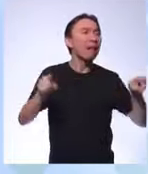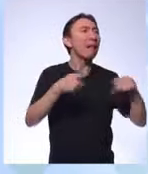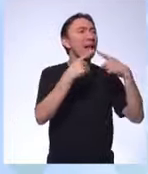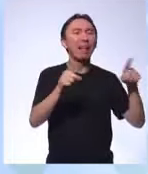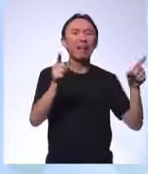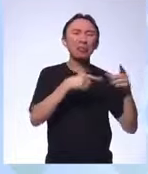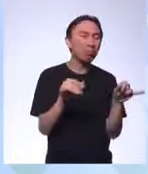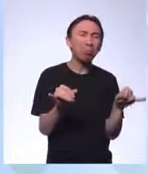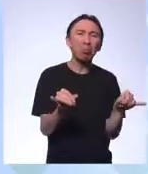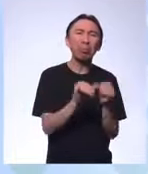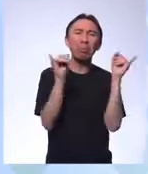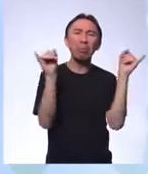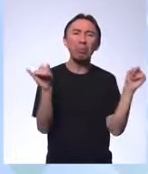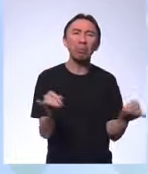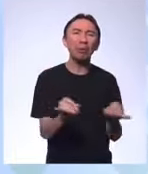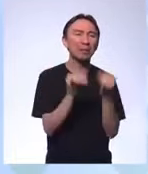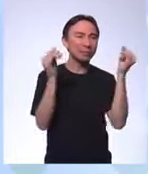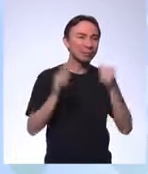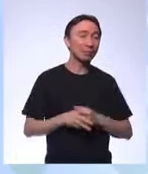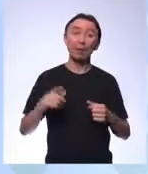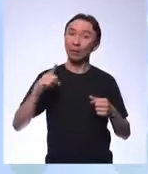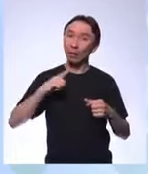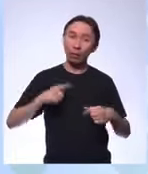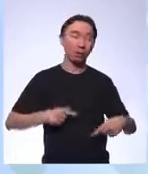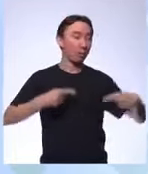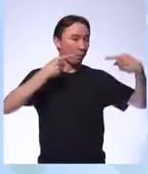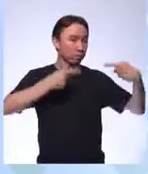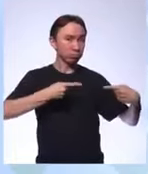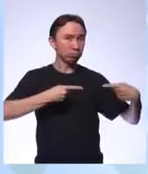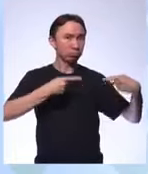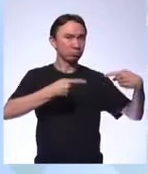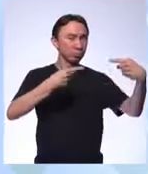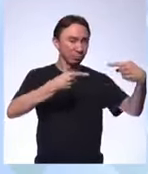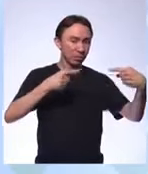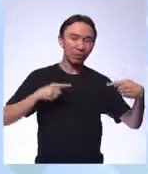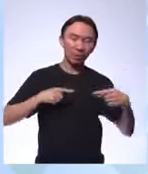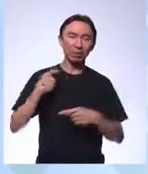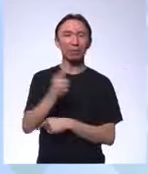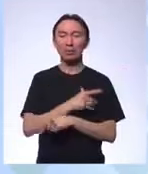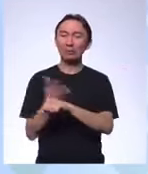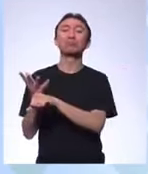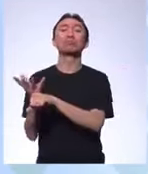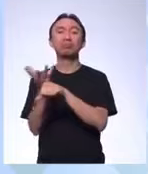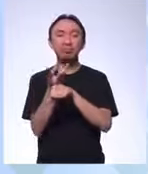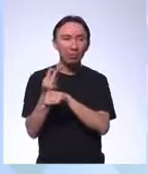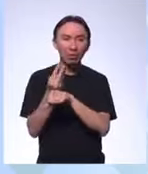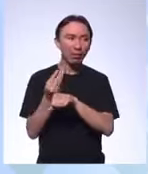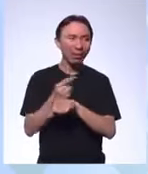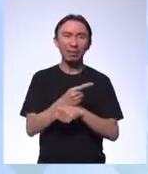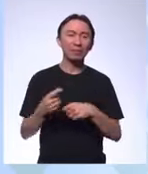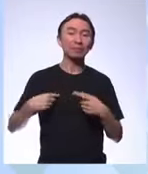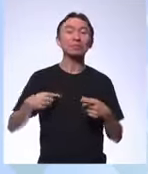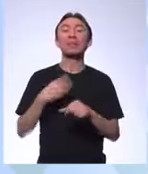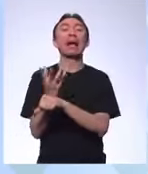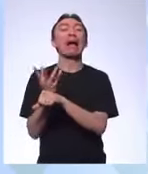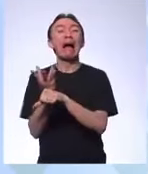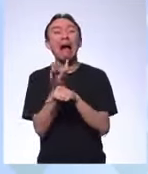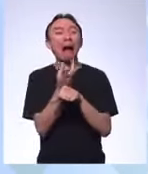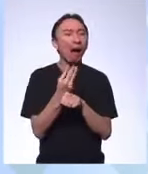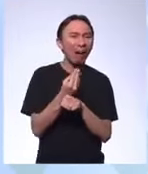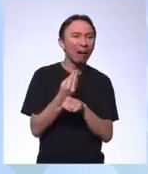Então até existiu uma certa rivalidade entre a própria classe artística brasileira por conta dessa resistência, né? A arte vai estar ou